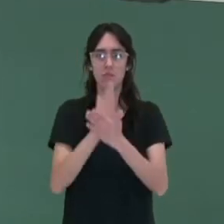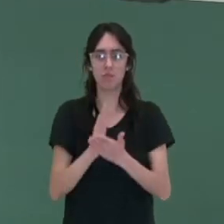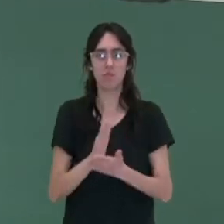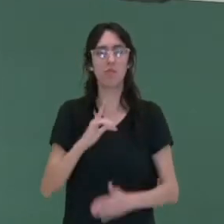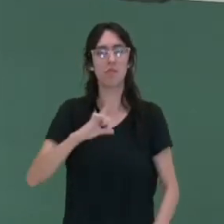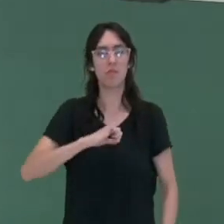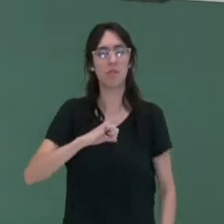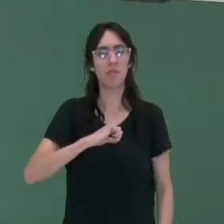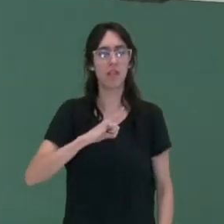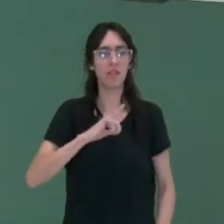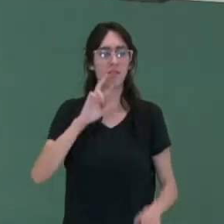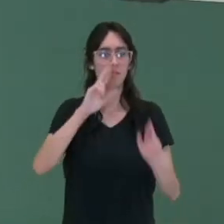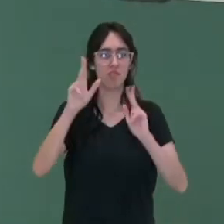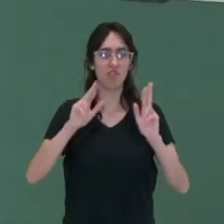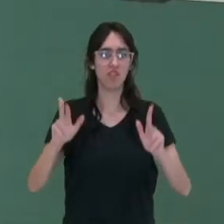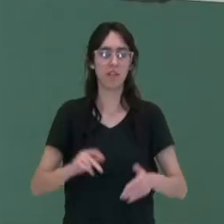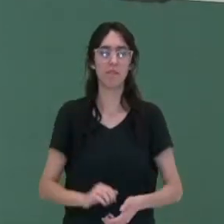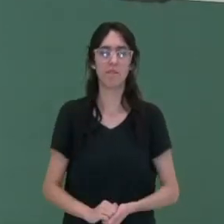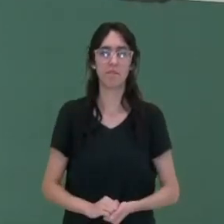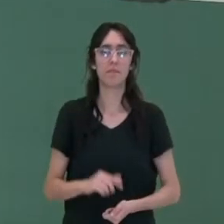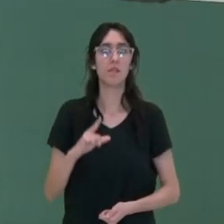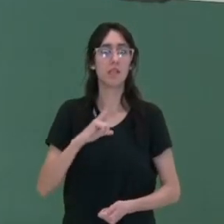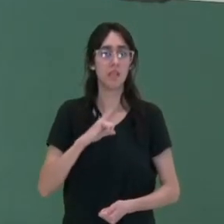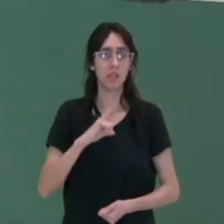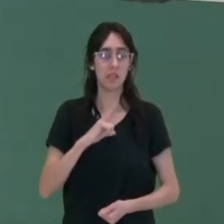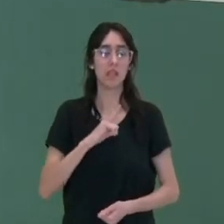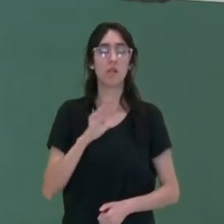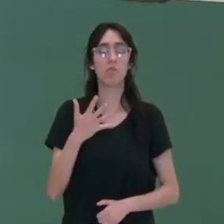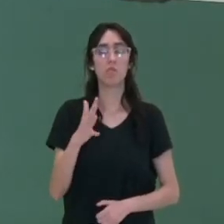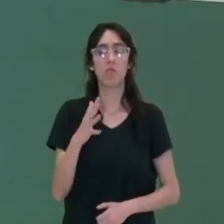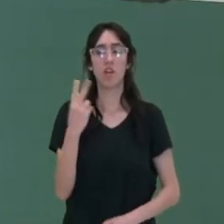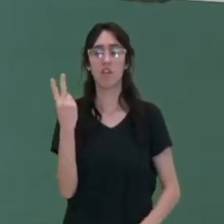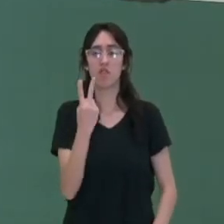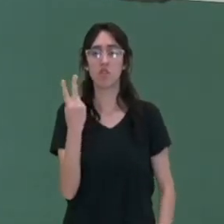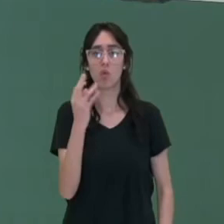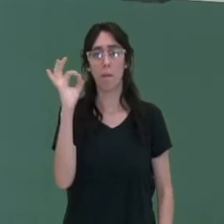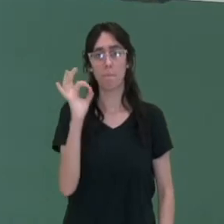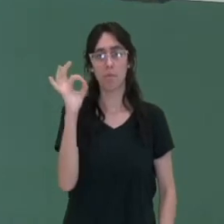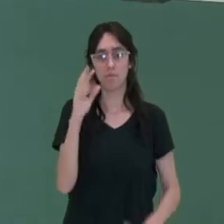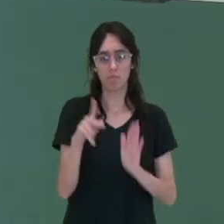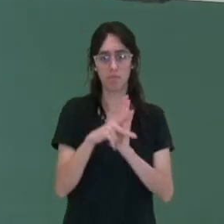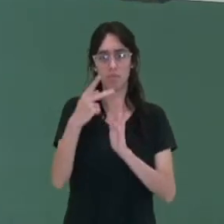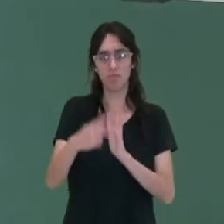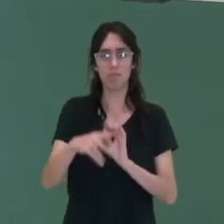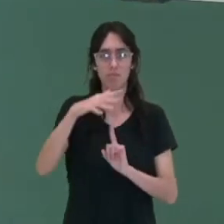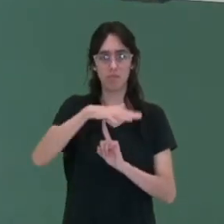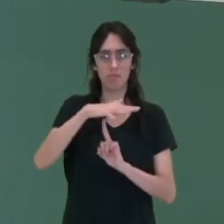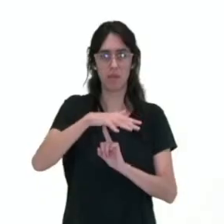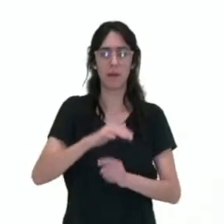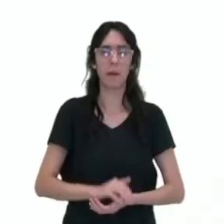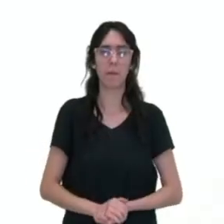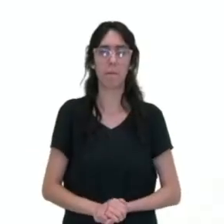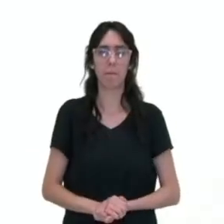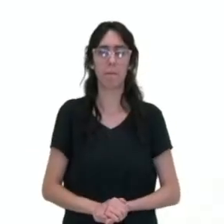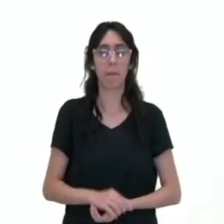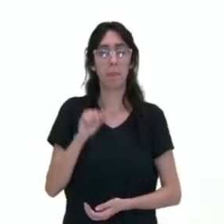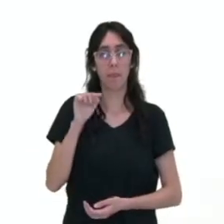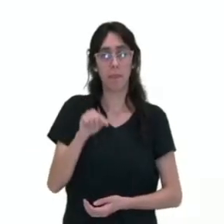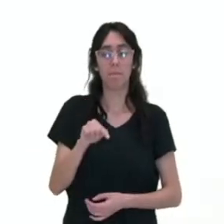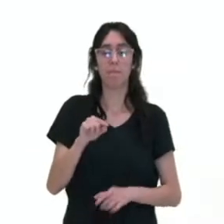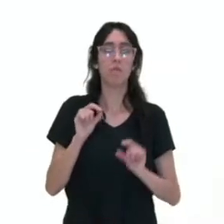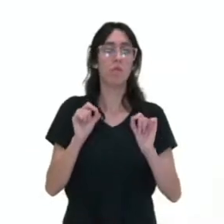bastante novo e predominam em cerca de 22% do estado do Paraná. E esses neossolos não